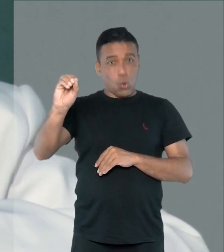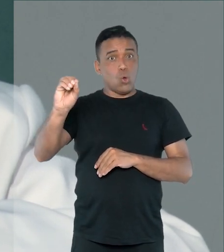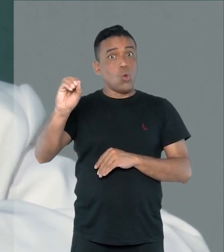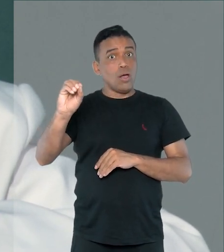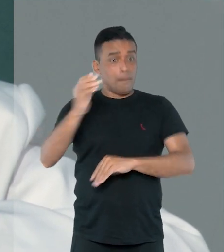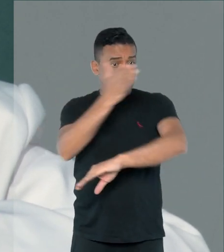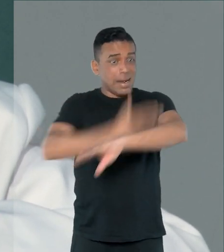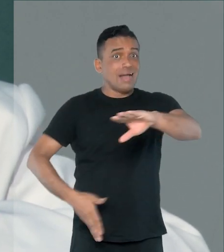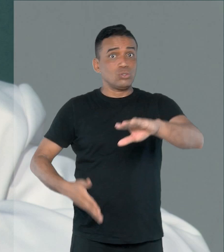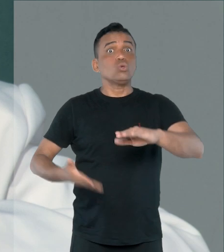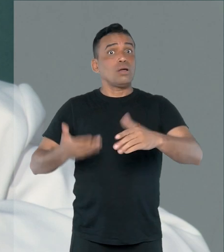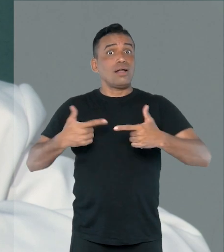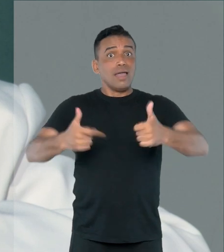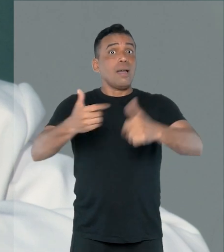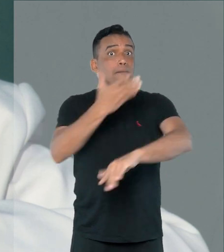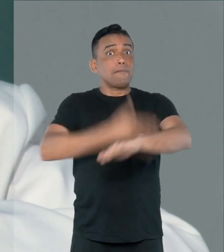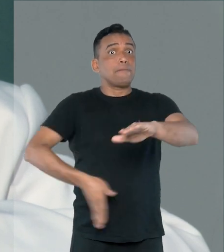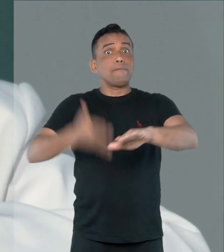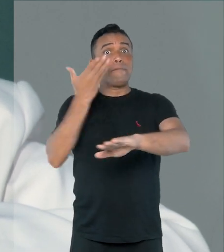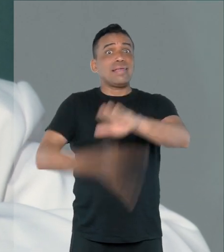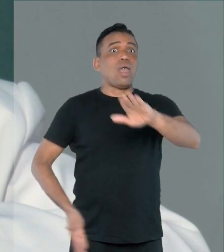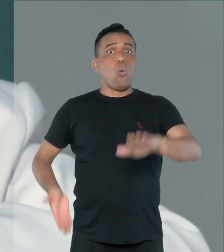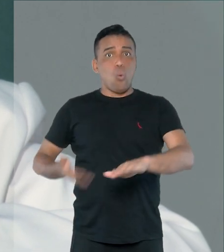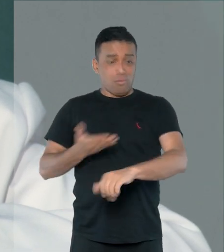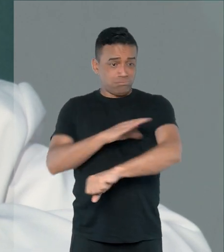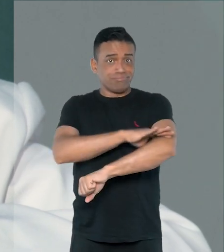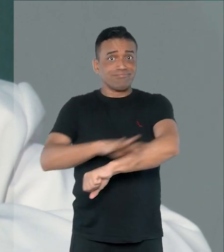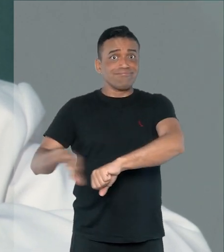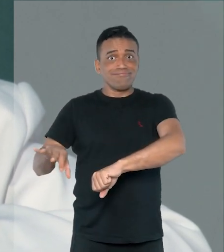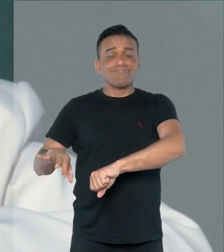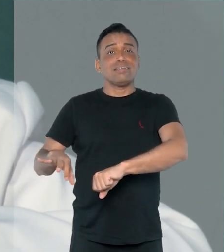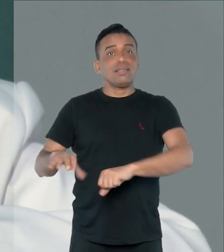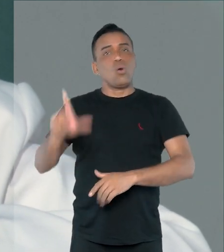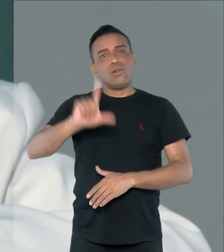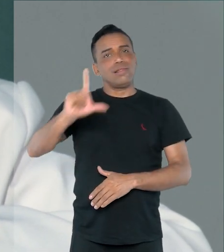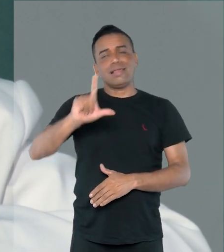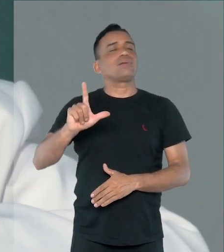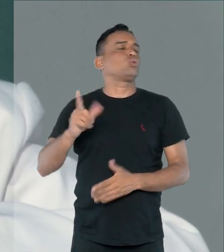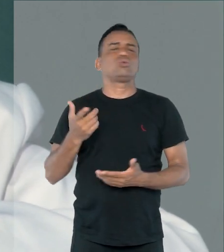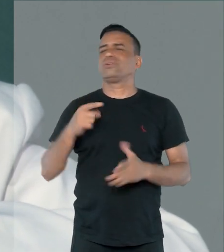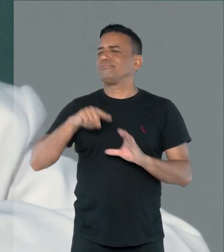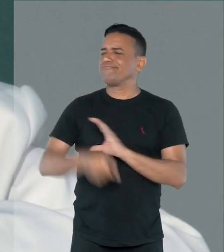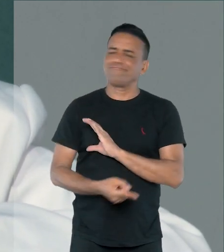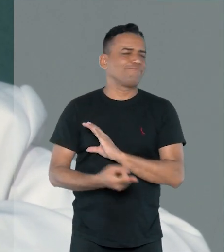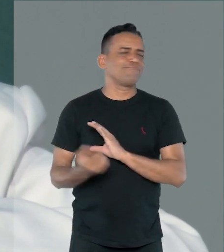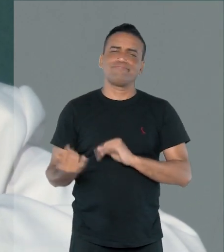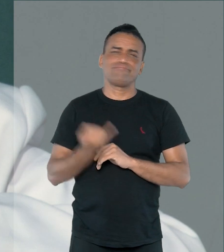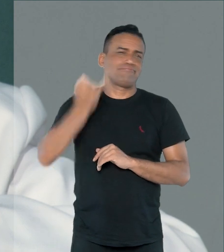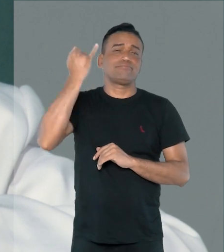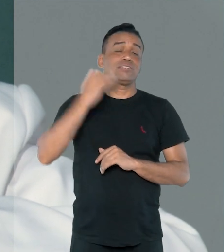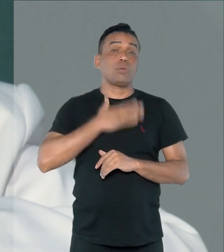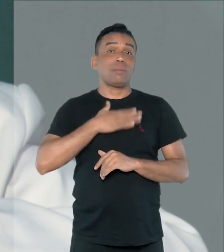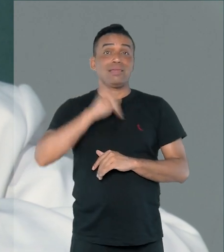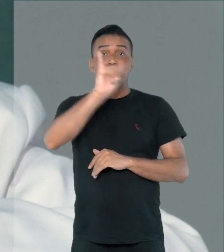acho que a literatura é absolutamente fundamental. Eu trabalho muito com imagem também. Para mim, a imagem, ver, né,